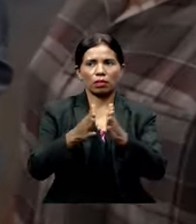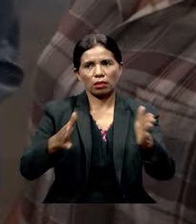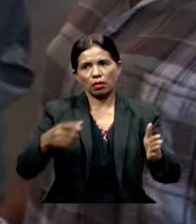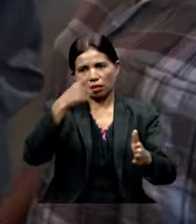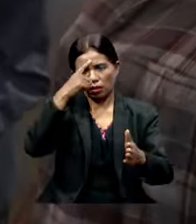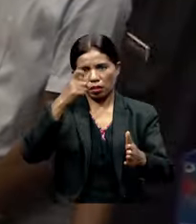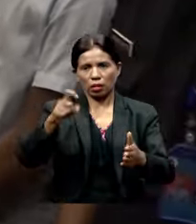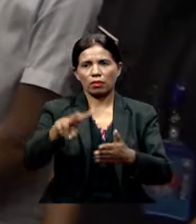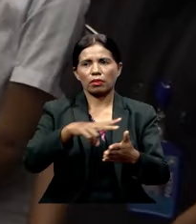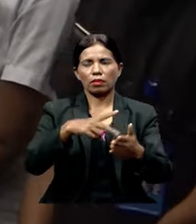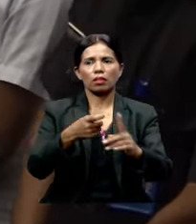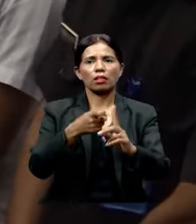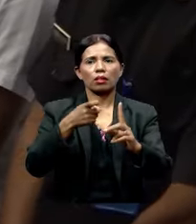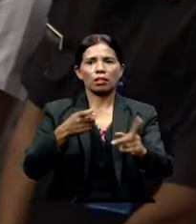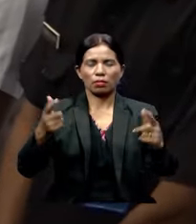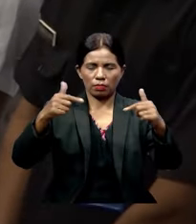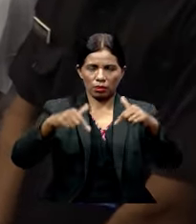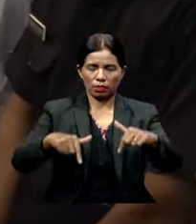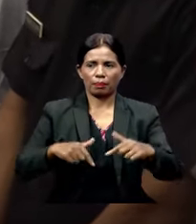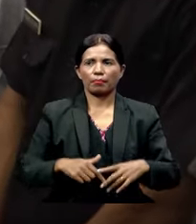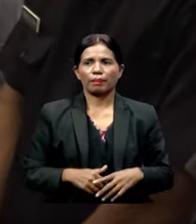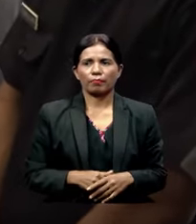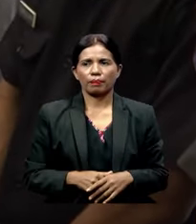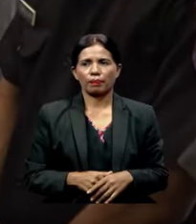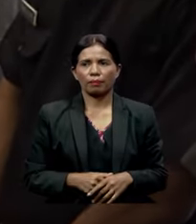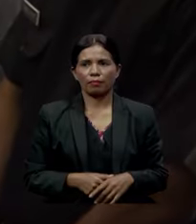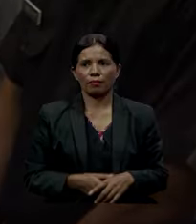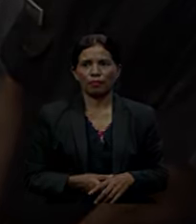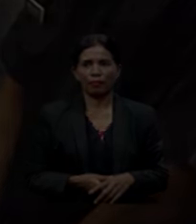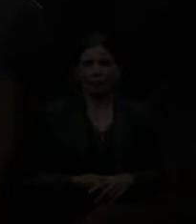viagem ou se área rural mai vila, Emerenciana Martins, Marito da Costa, Yemen.